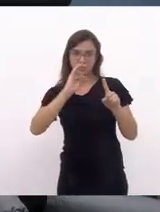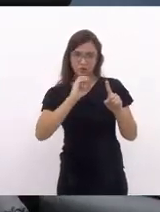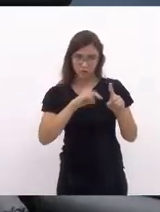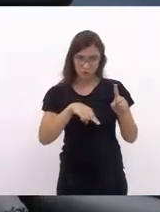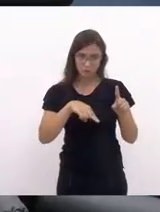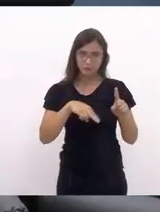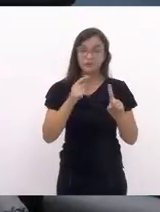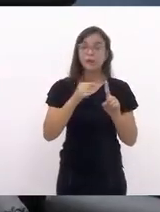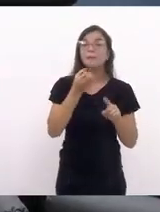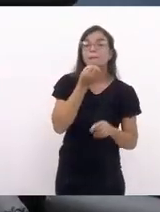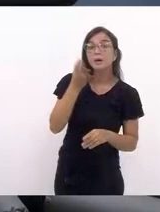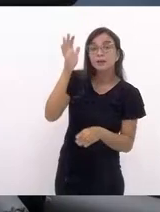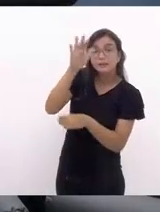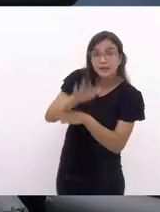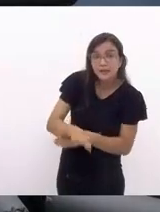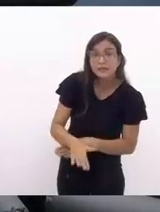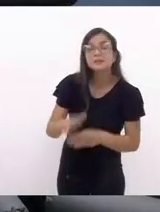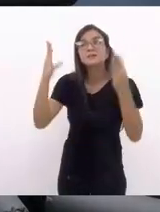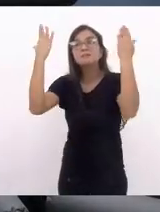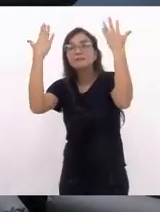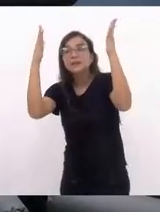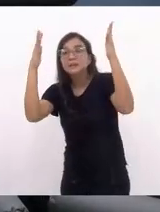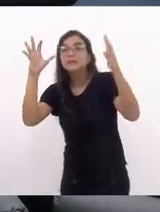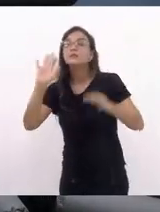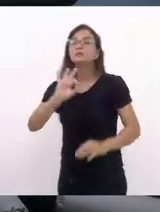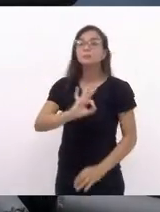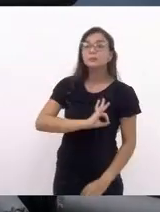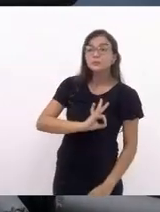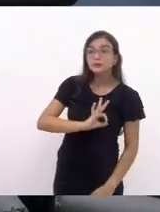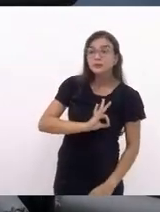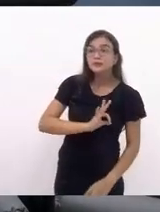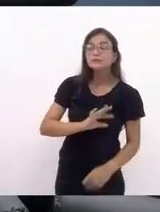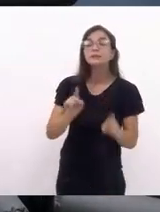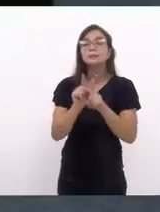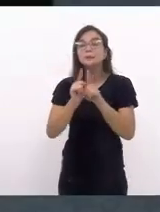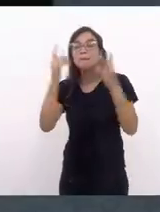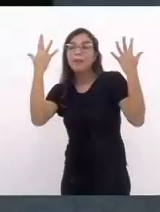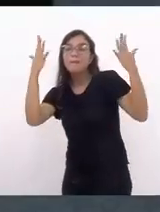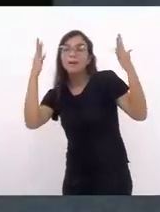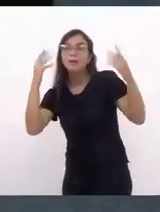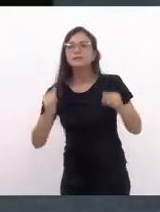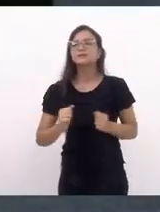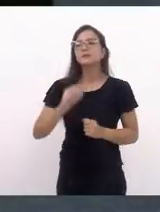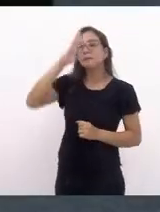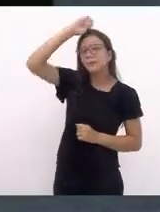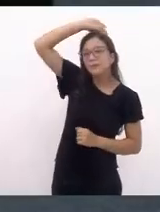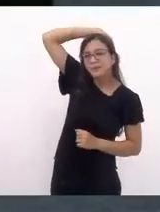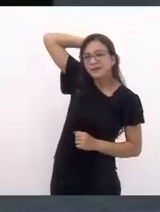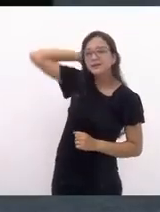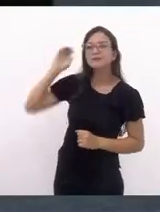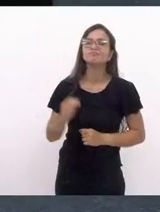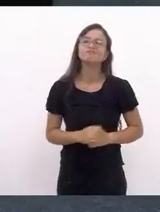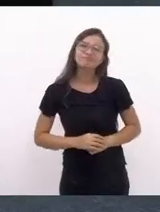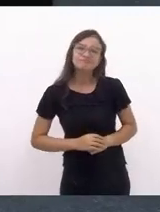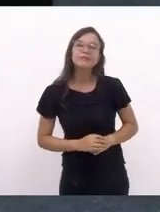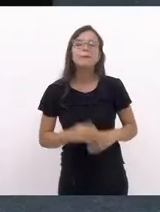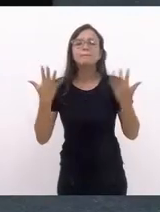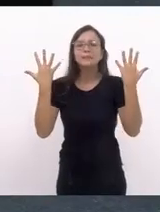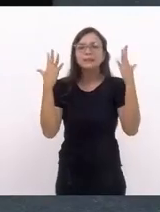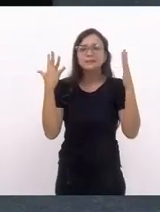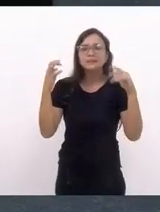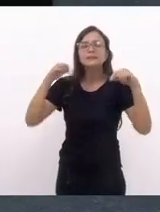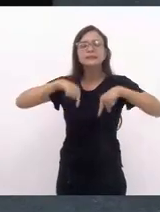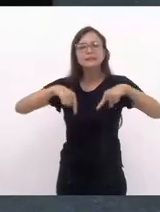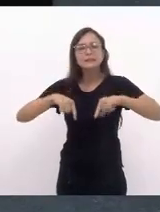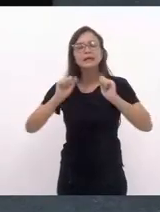todos parabenizar a todos os policiais militares e todos os bombeiros parabenizar essa casa que